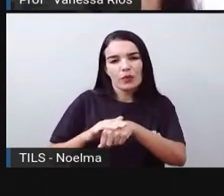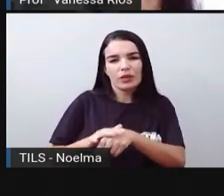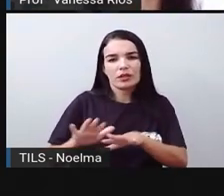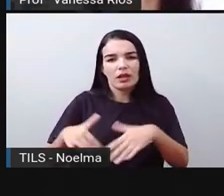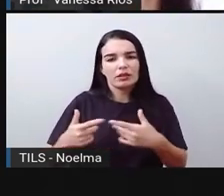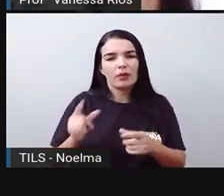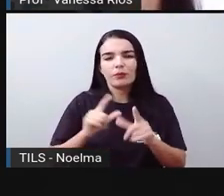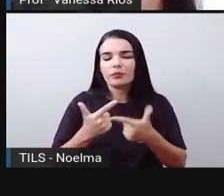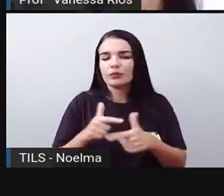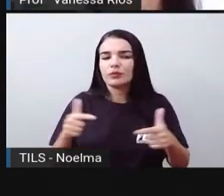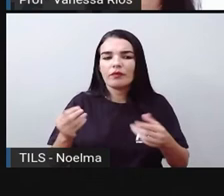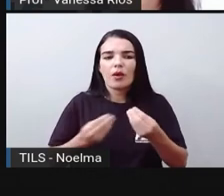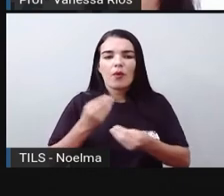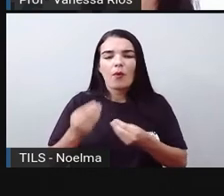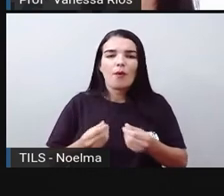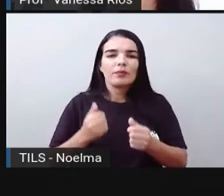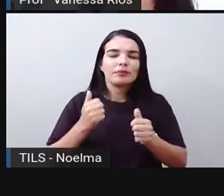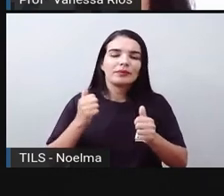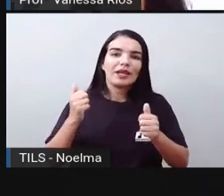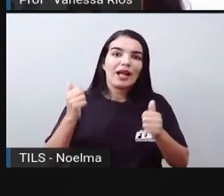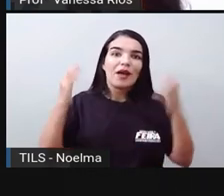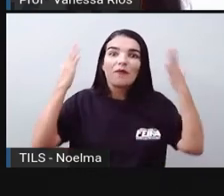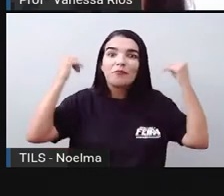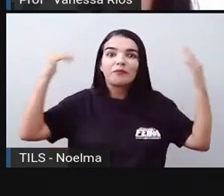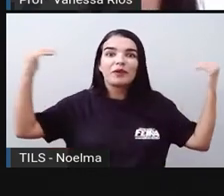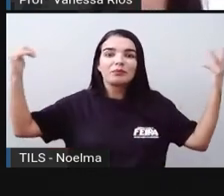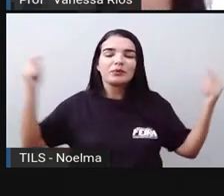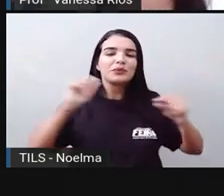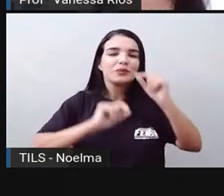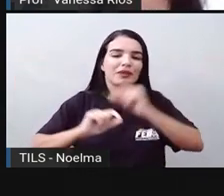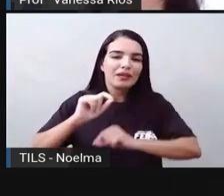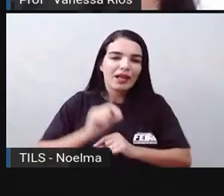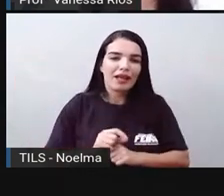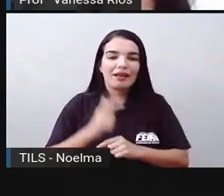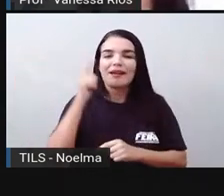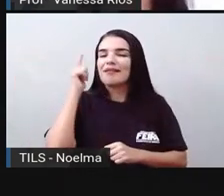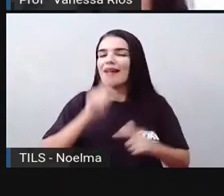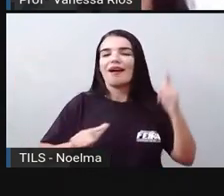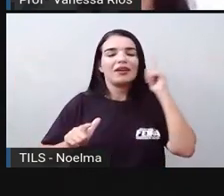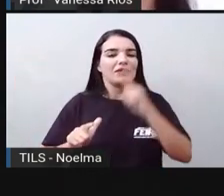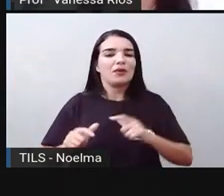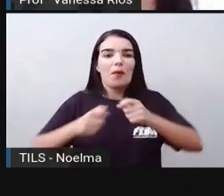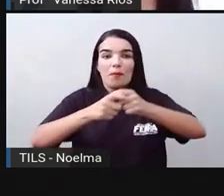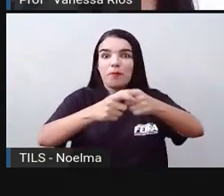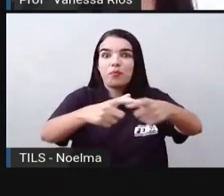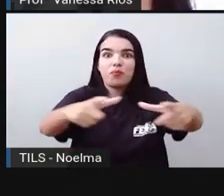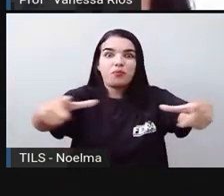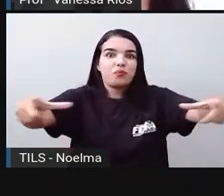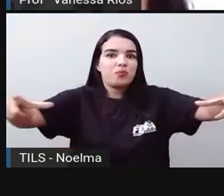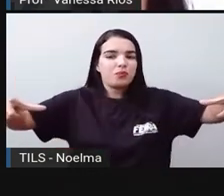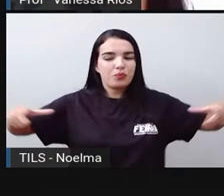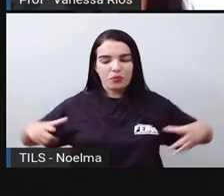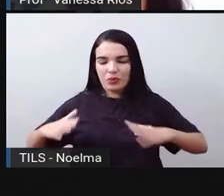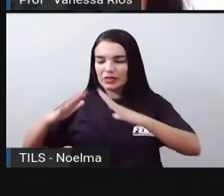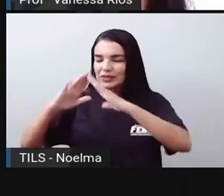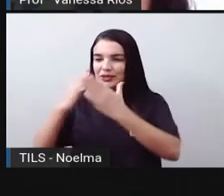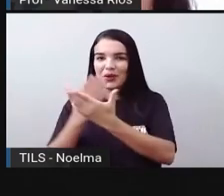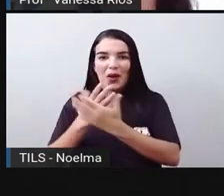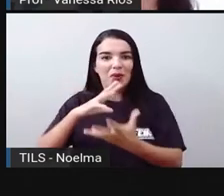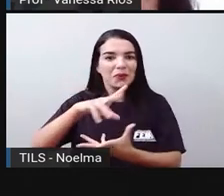acompanhar o sistema, né, o sucesso do seu sistema, que acabou ganhando aí espaço em várias escolas do